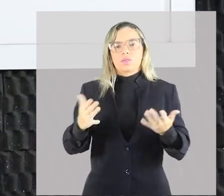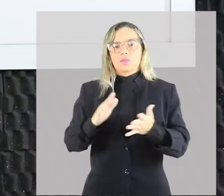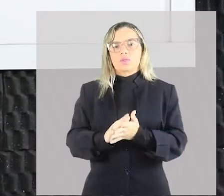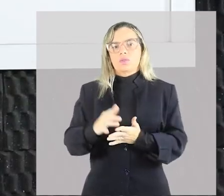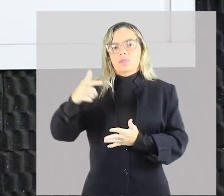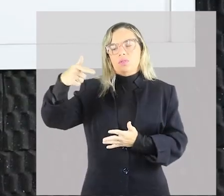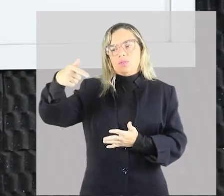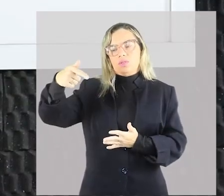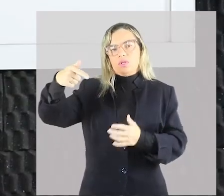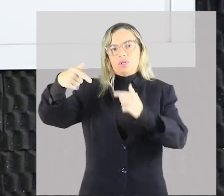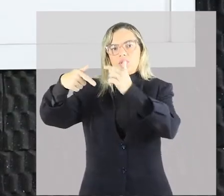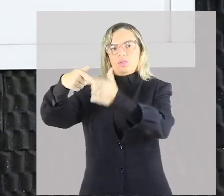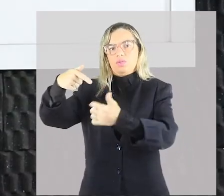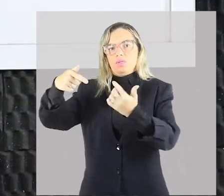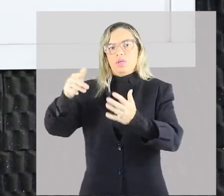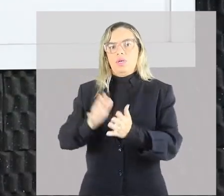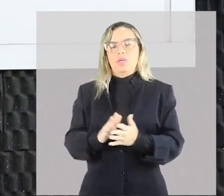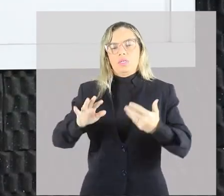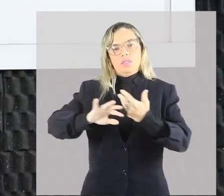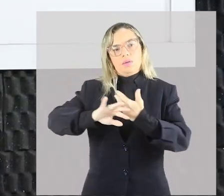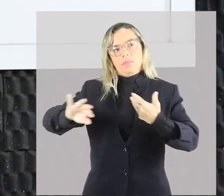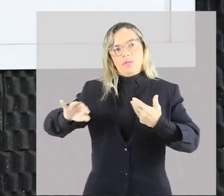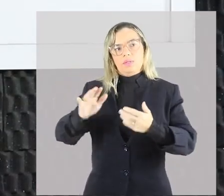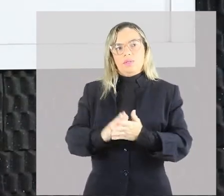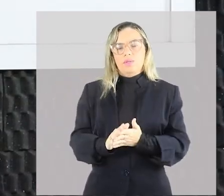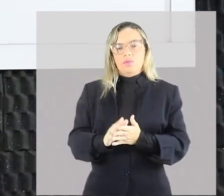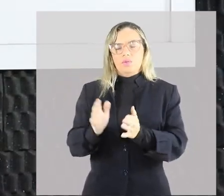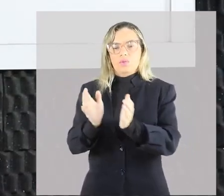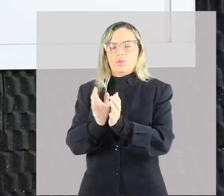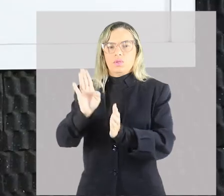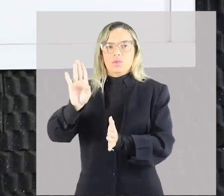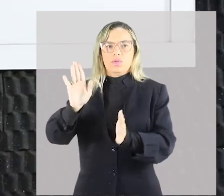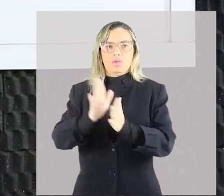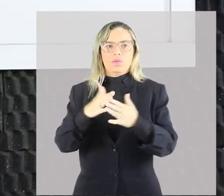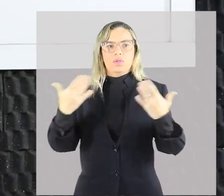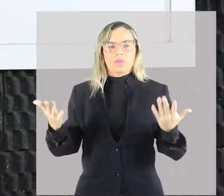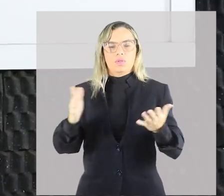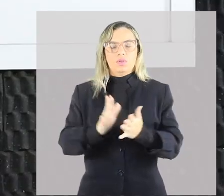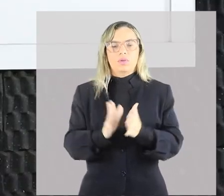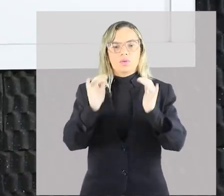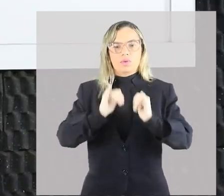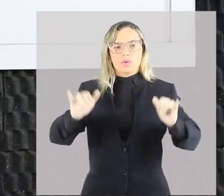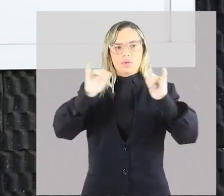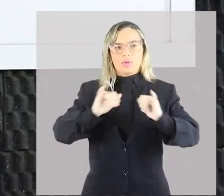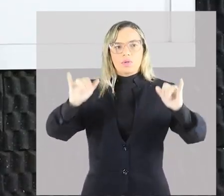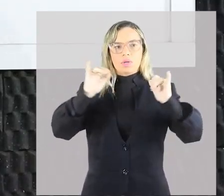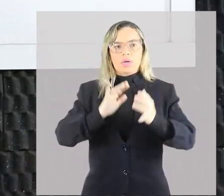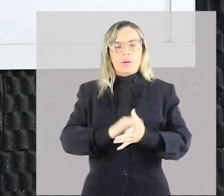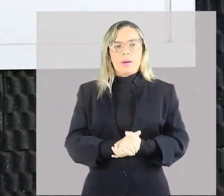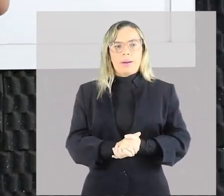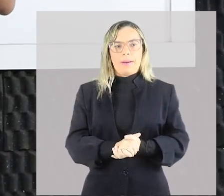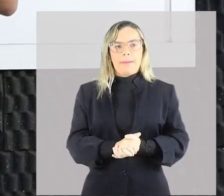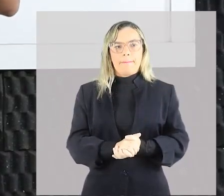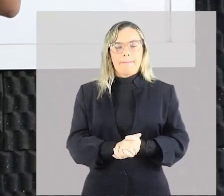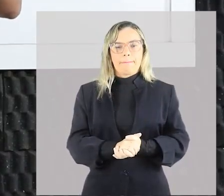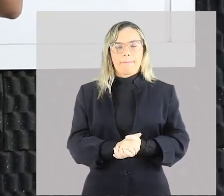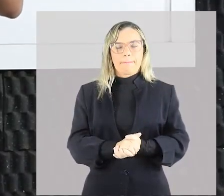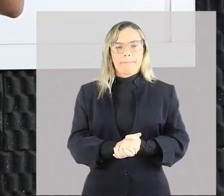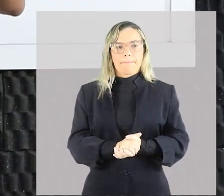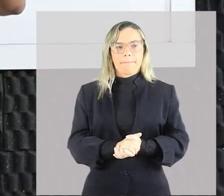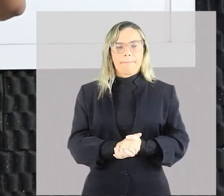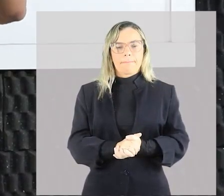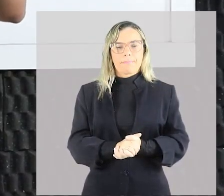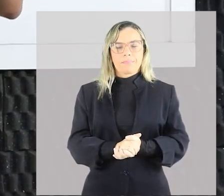7, aí ele não está contido. Tá? Então como é que eu posso dizer essa informação? Que o conjunto